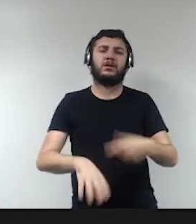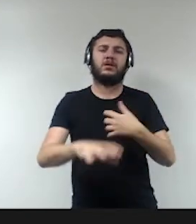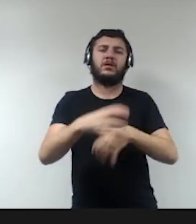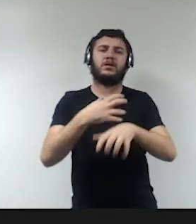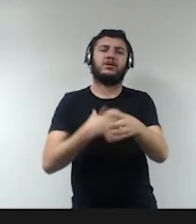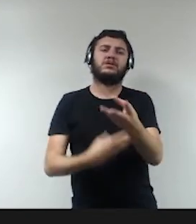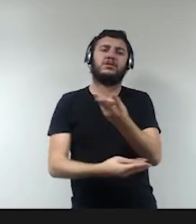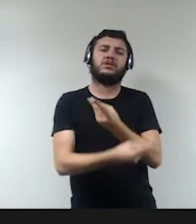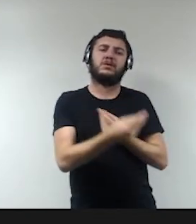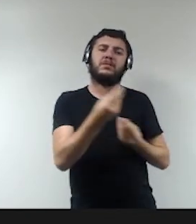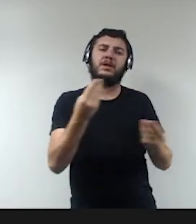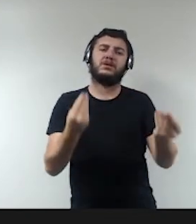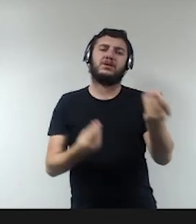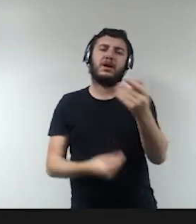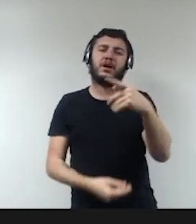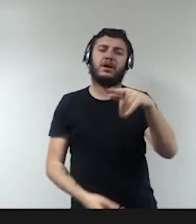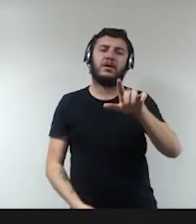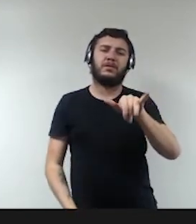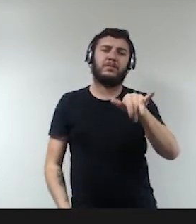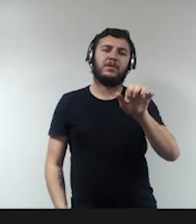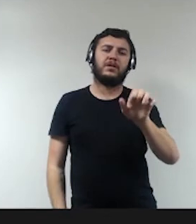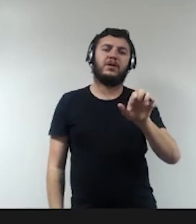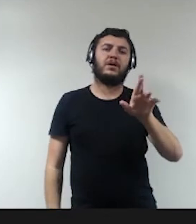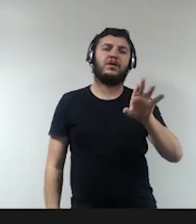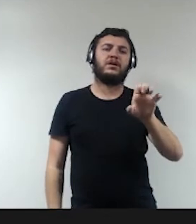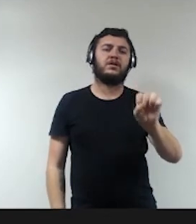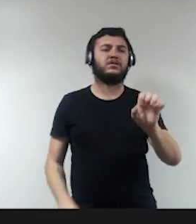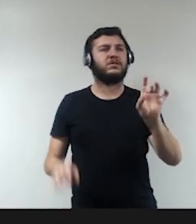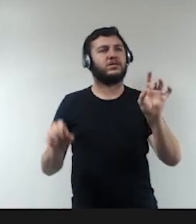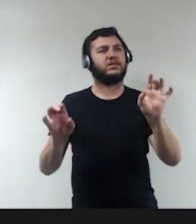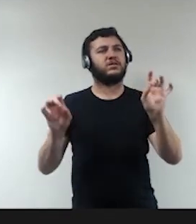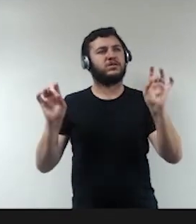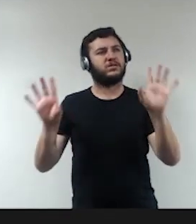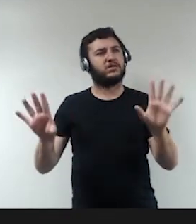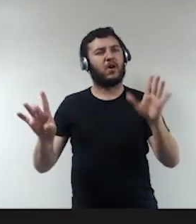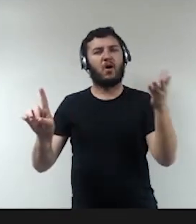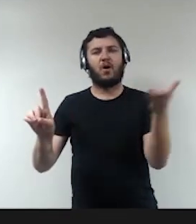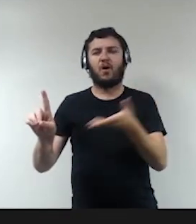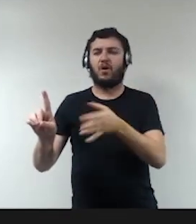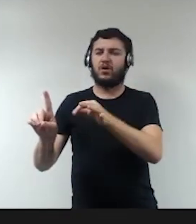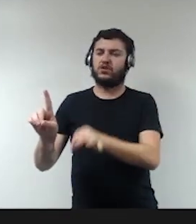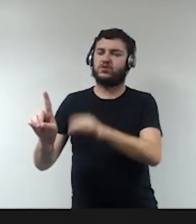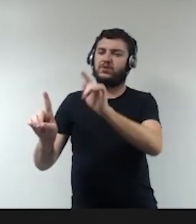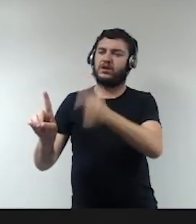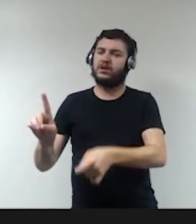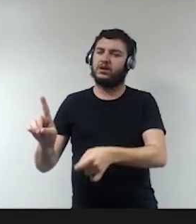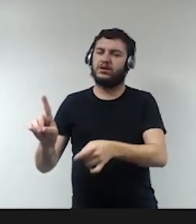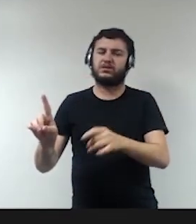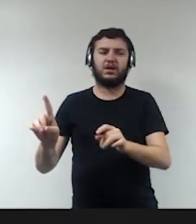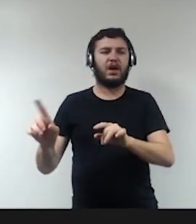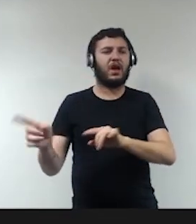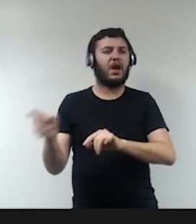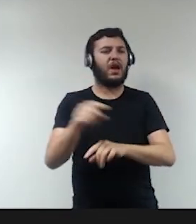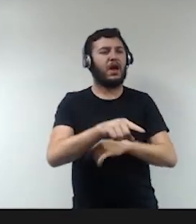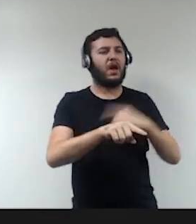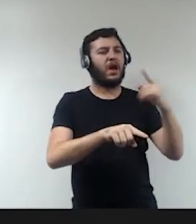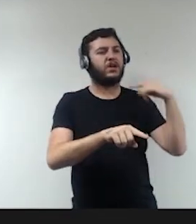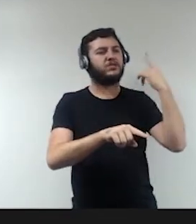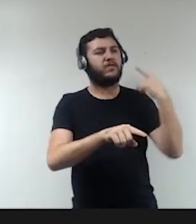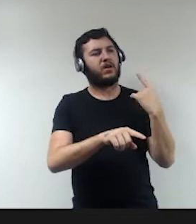os players, não só juízes, mas advogados e os próprios devedores, de que